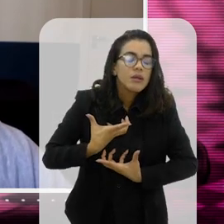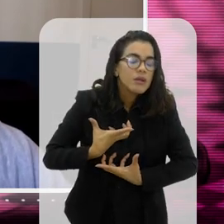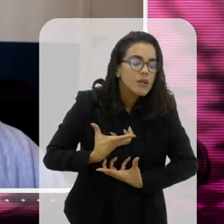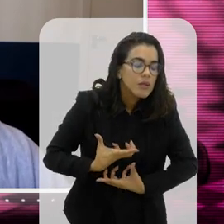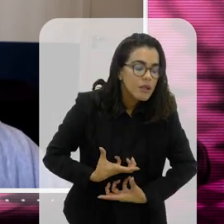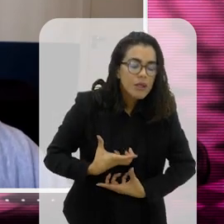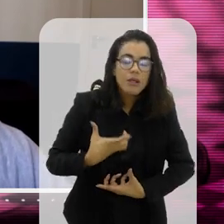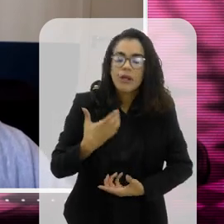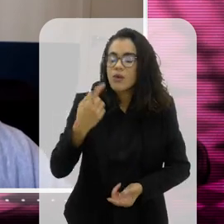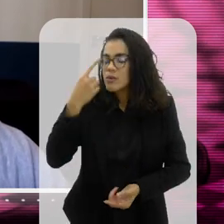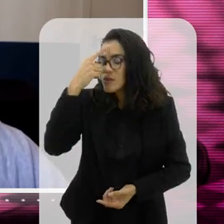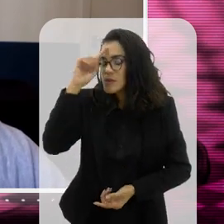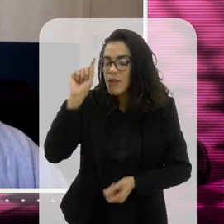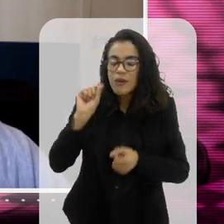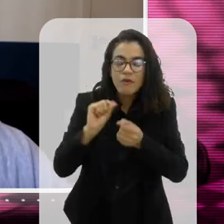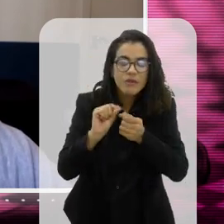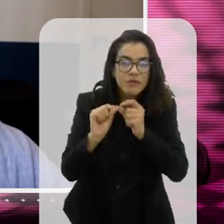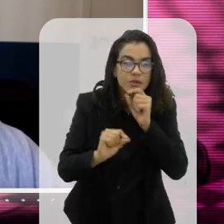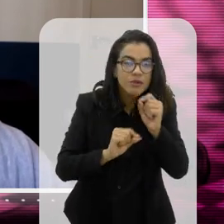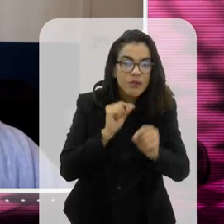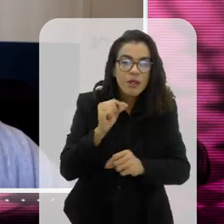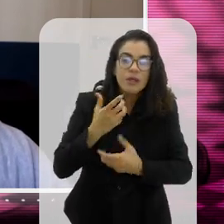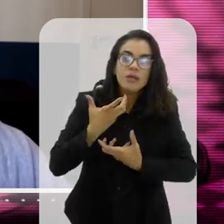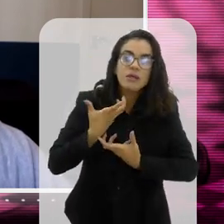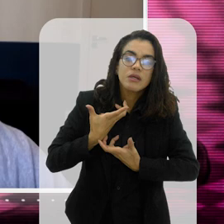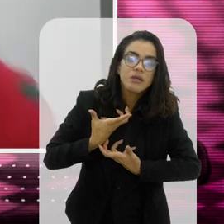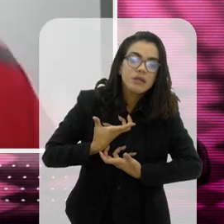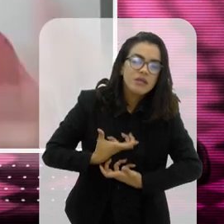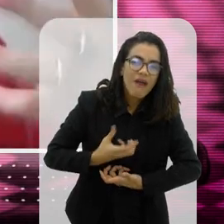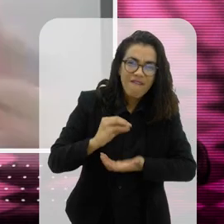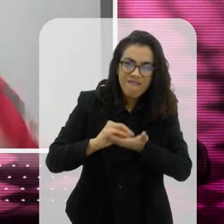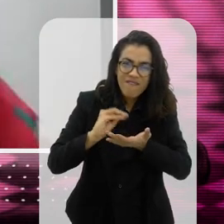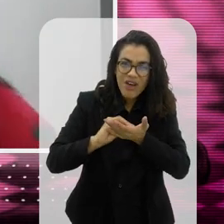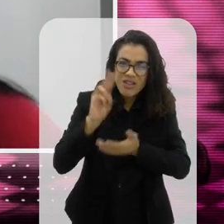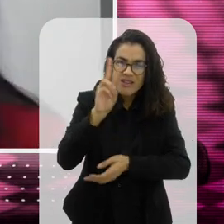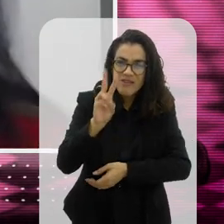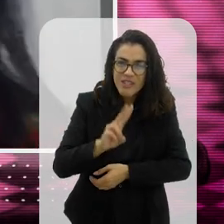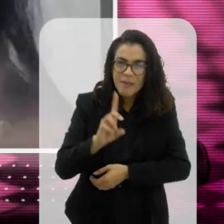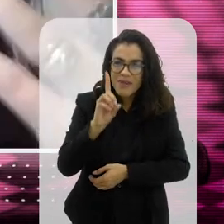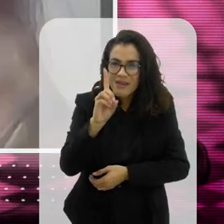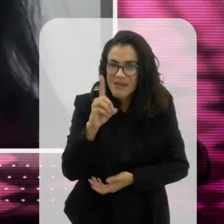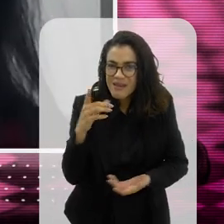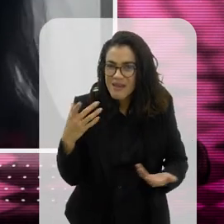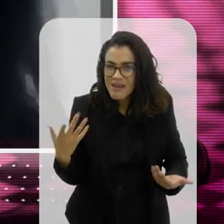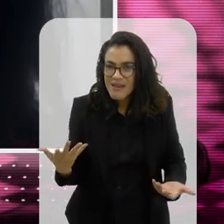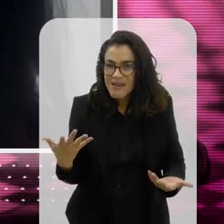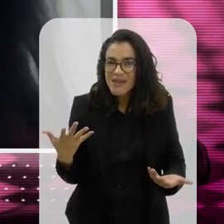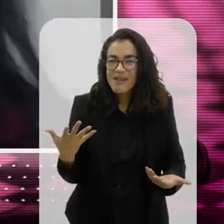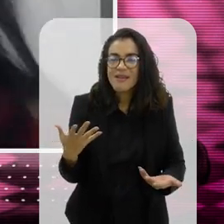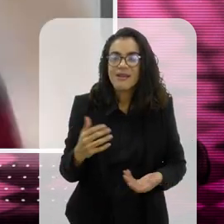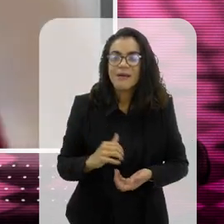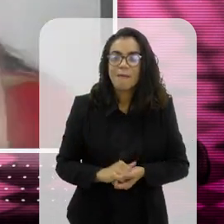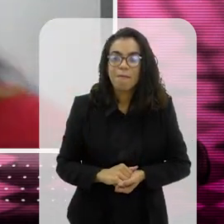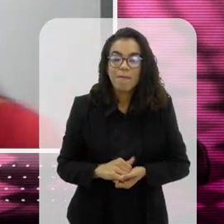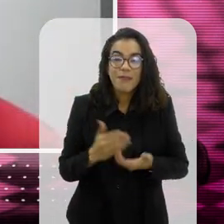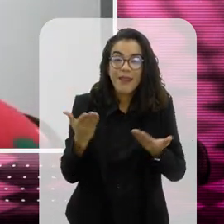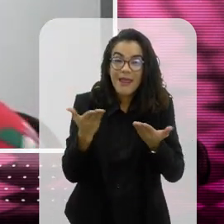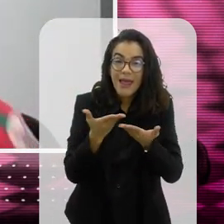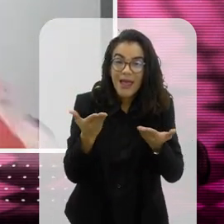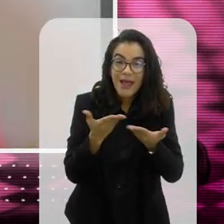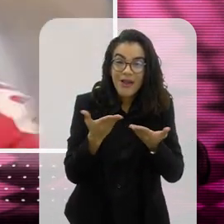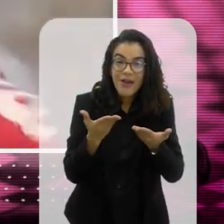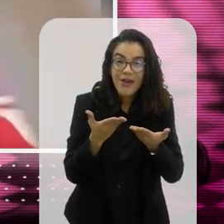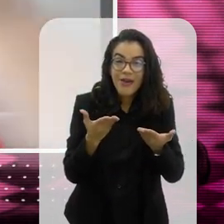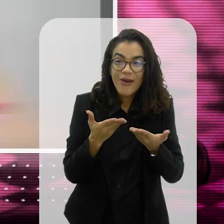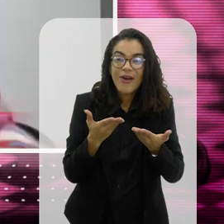mãe, um cansaço, não sei o que foi que eu fiz. Tão cansada, será que é falta de vitamina D, mãe? Eu falei desse jeito.